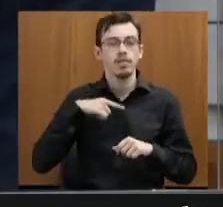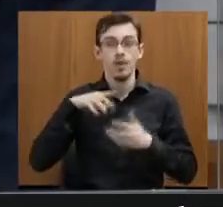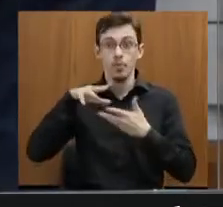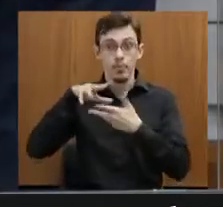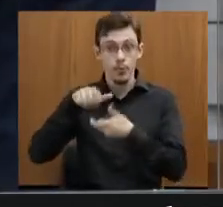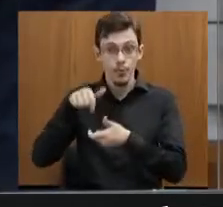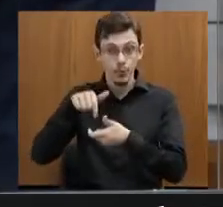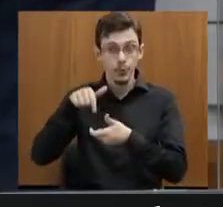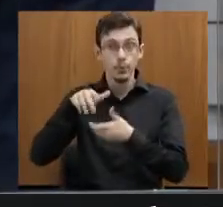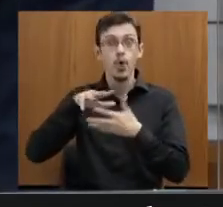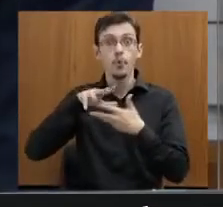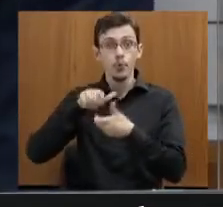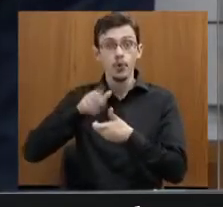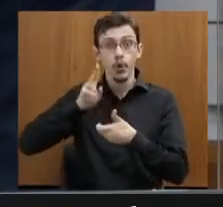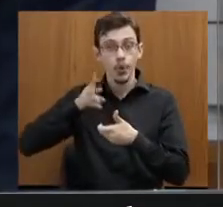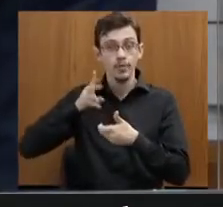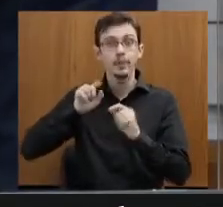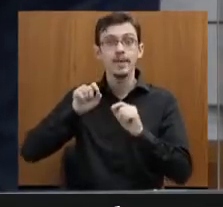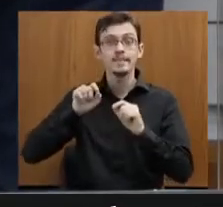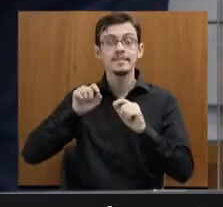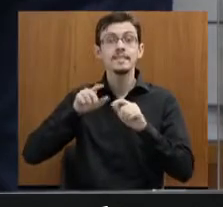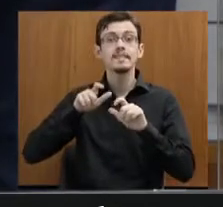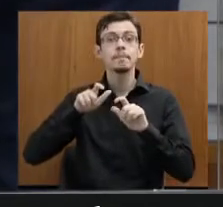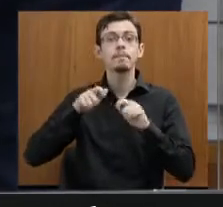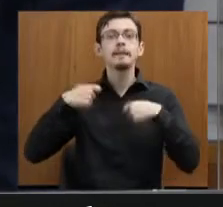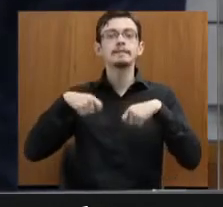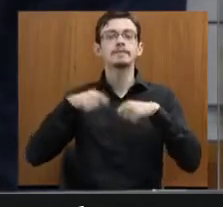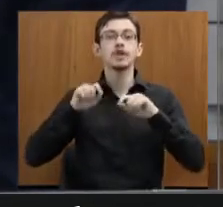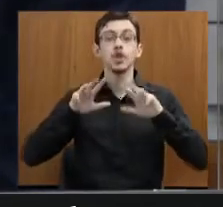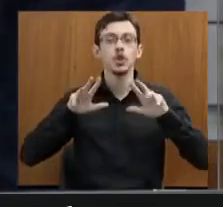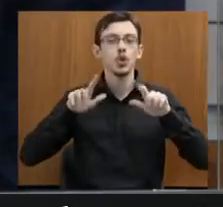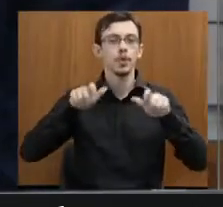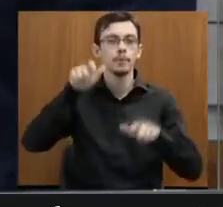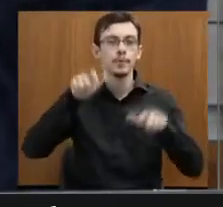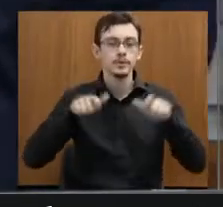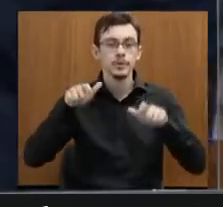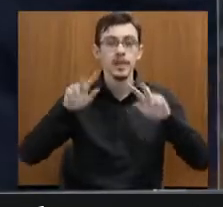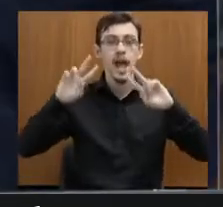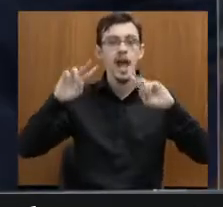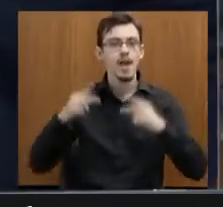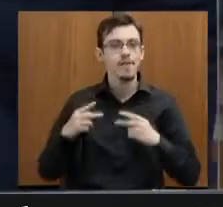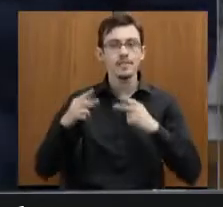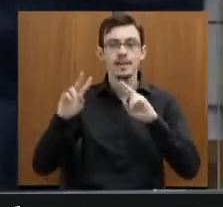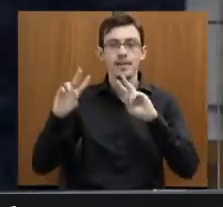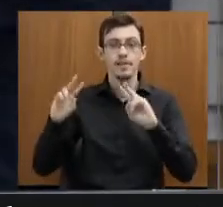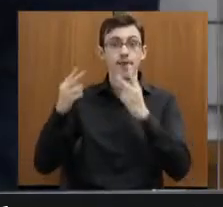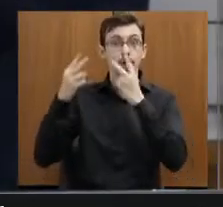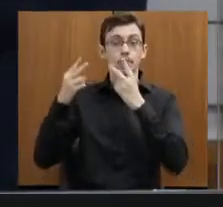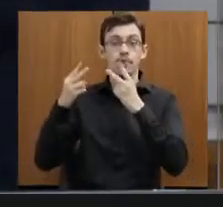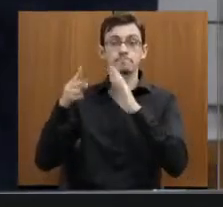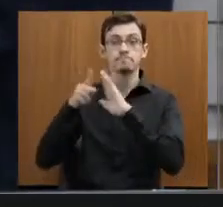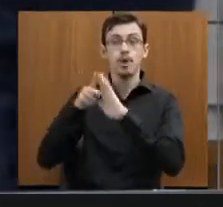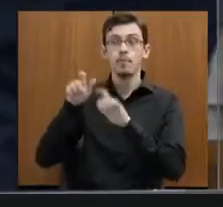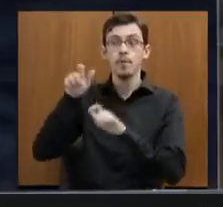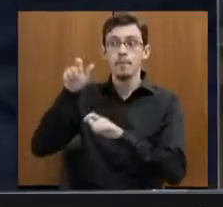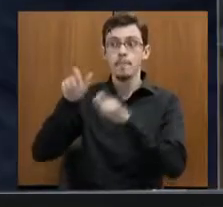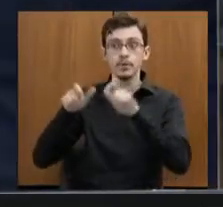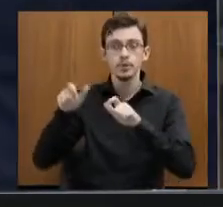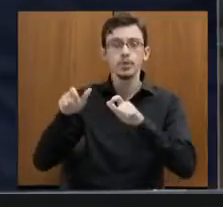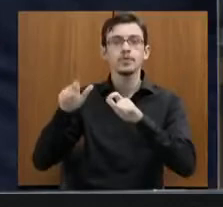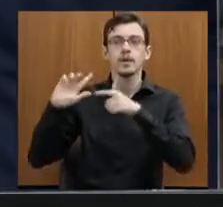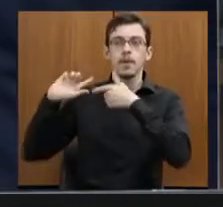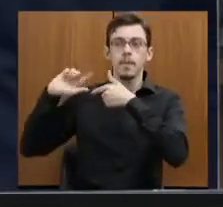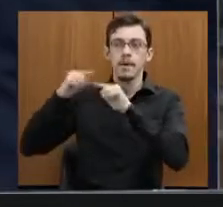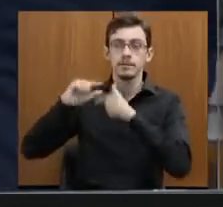planeta se toda a humanidade reconhecer os valores da tosse de Mateus africano que